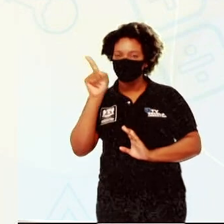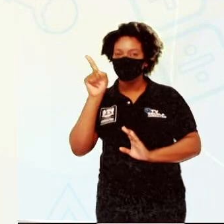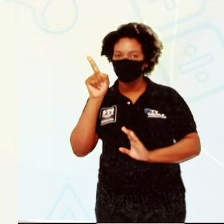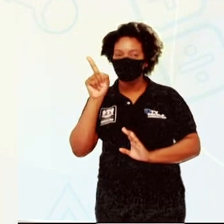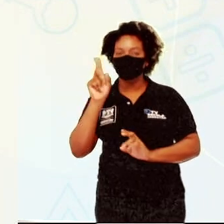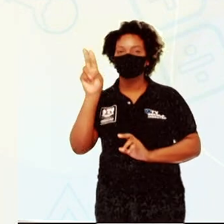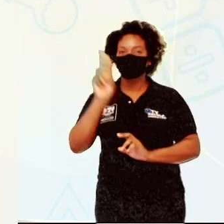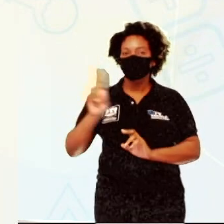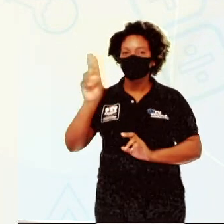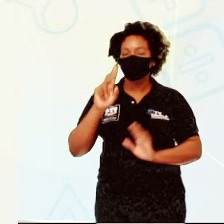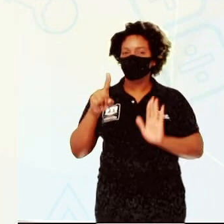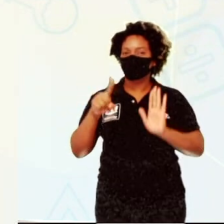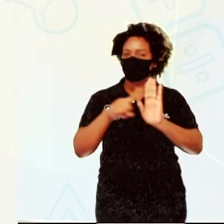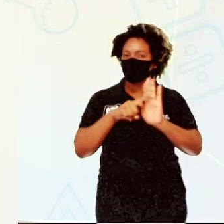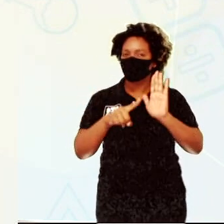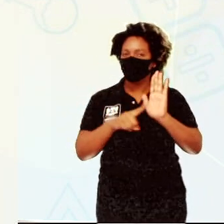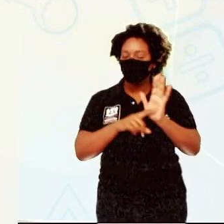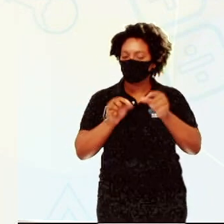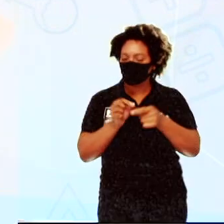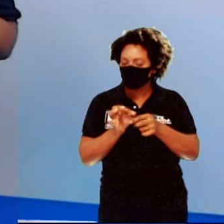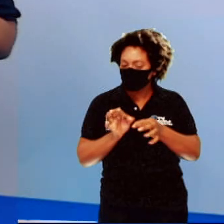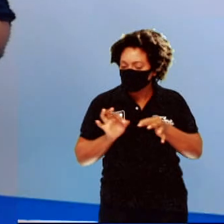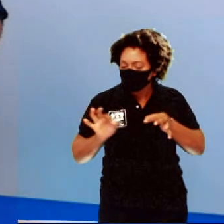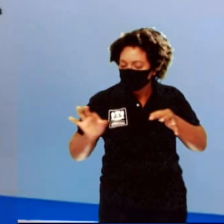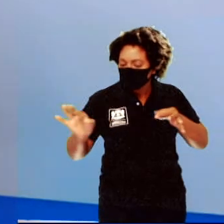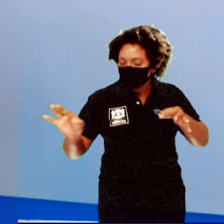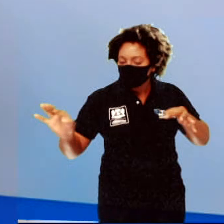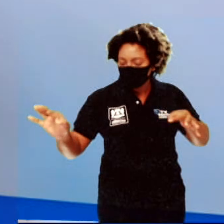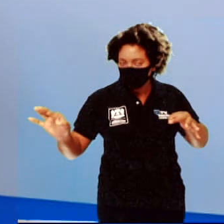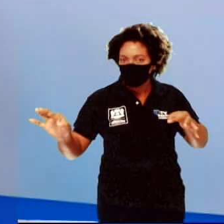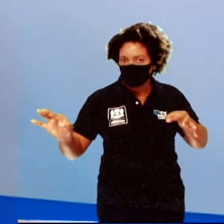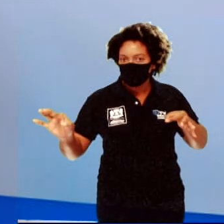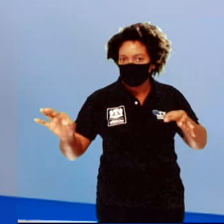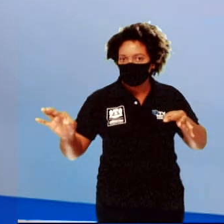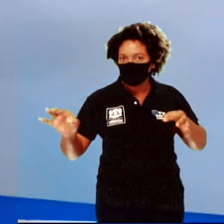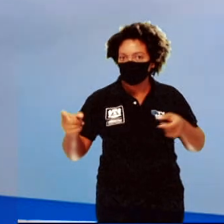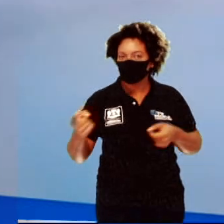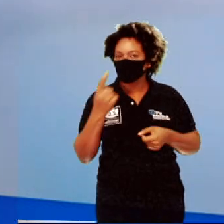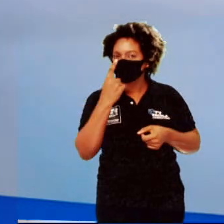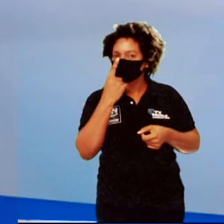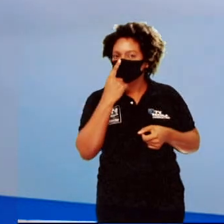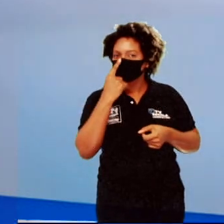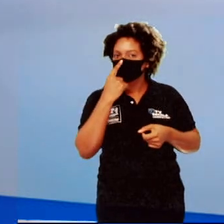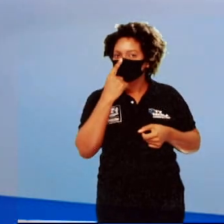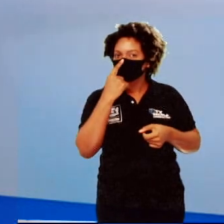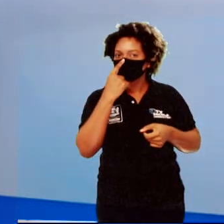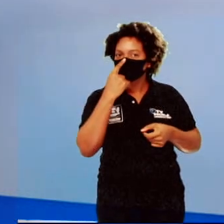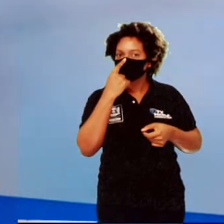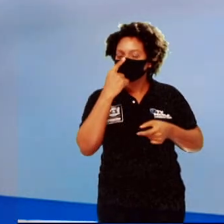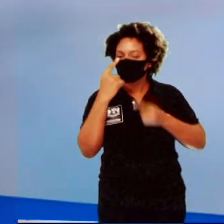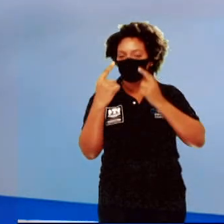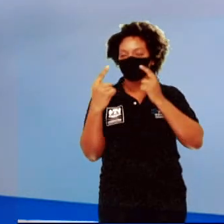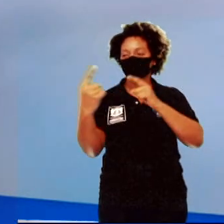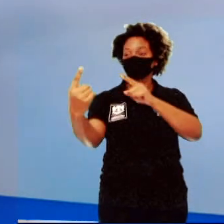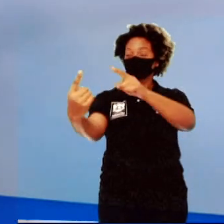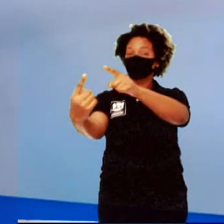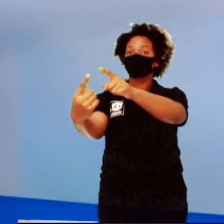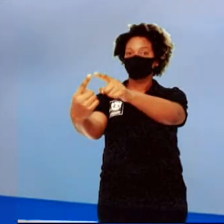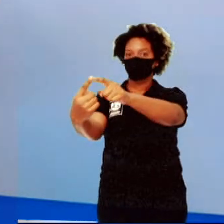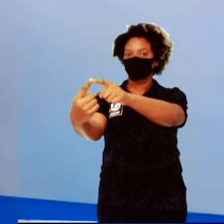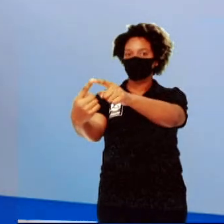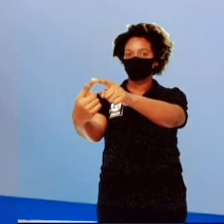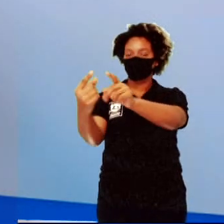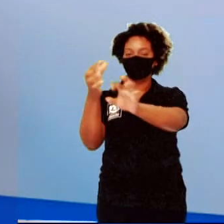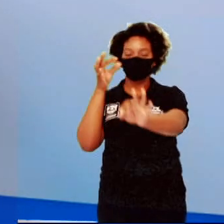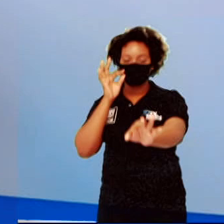medida padrão a distância, uma jarda com a distância do seu nariz até a ponta do polegar da sua mão com